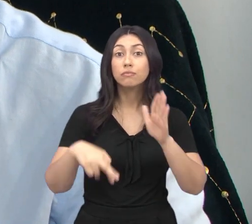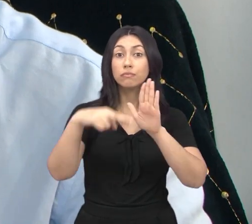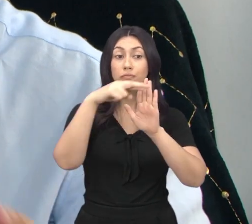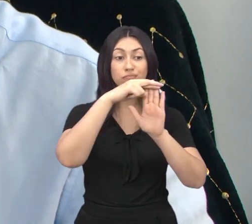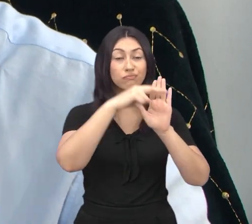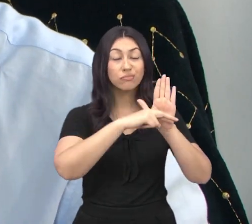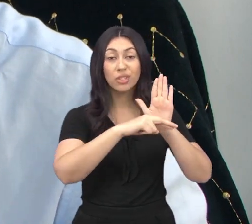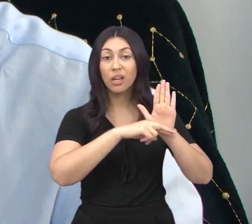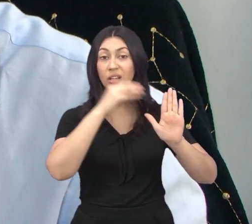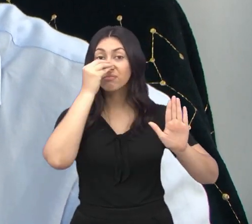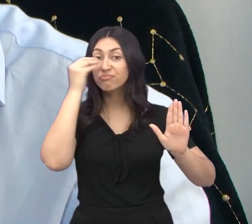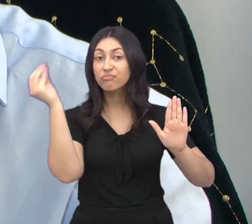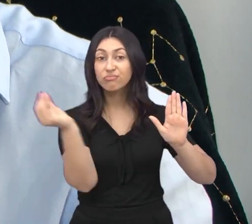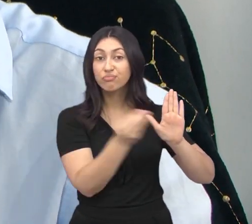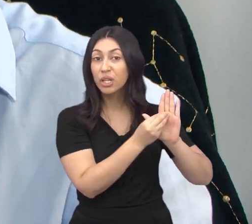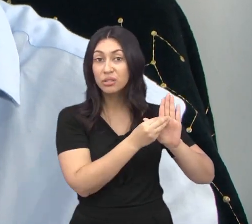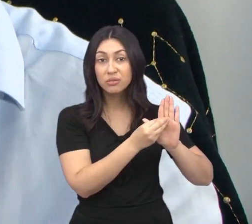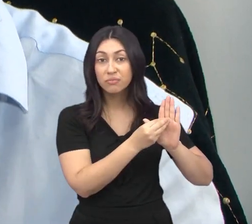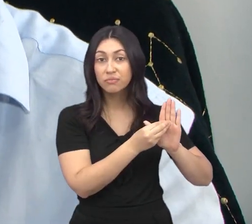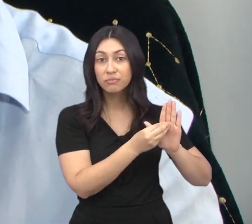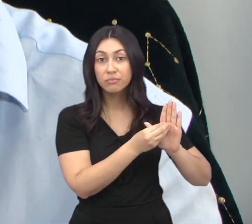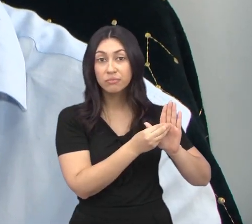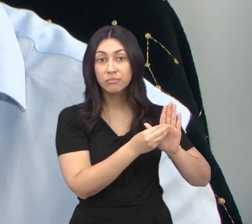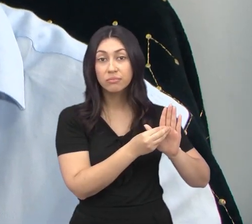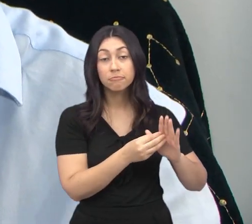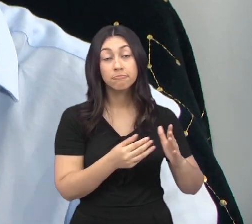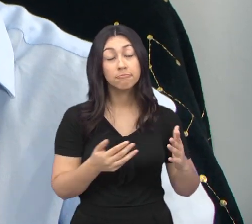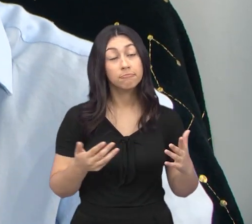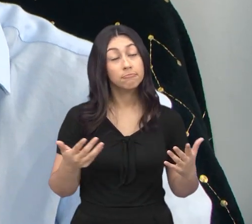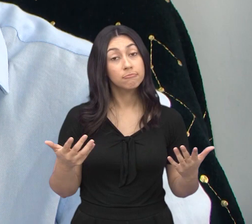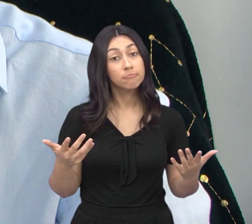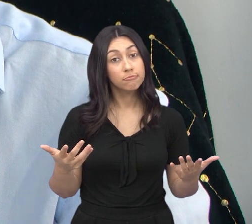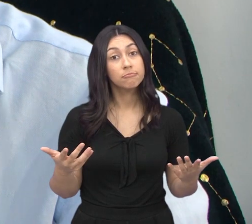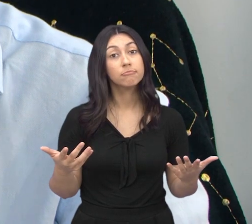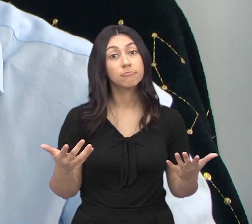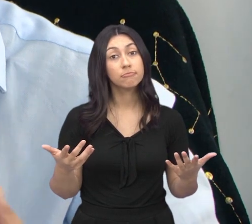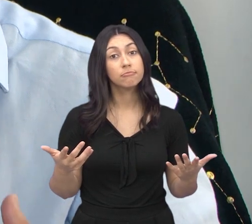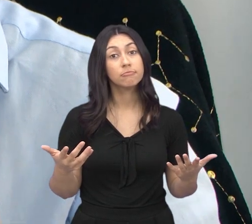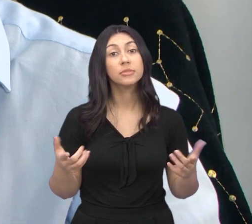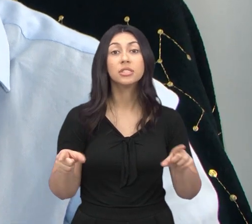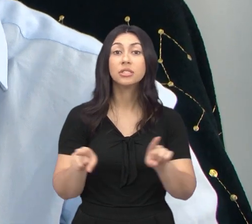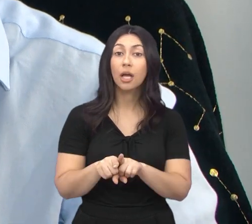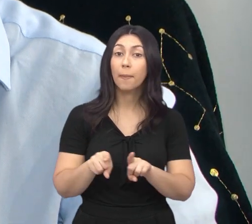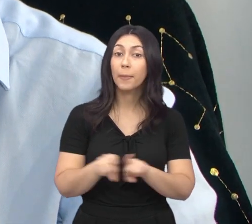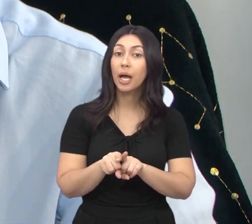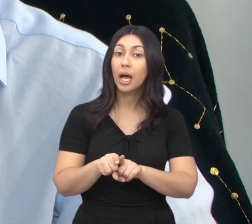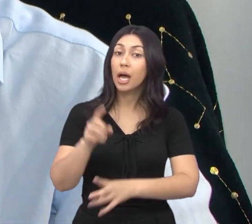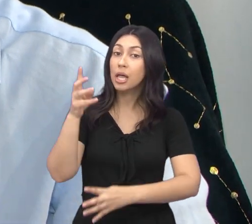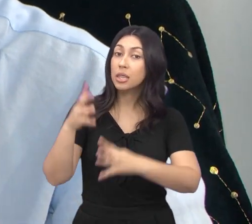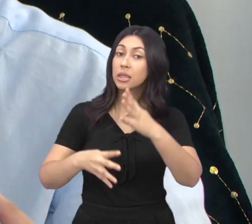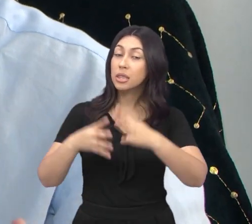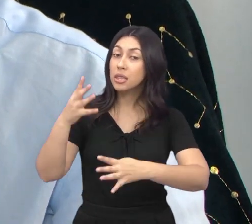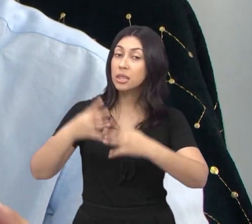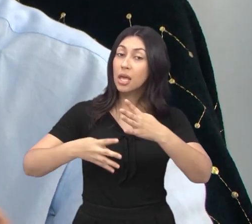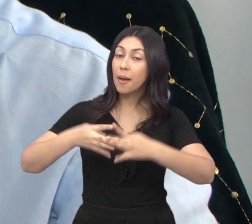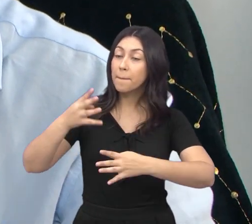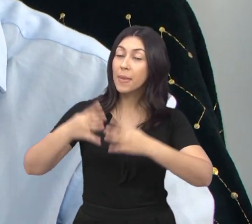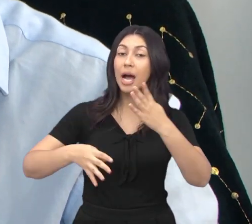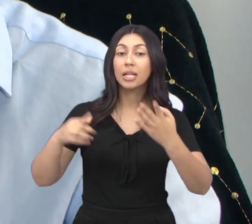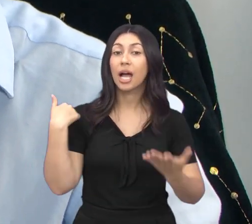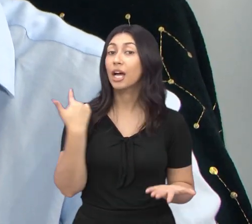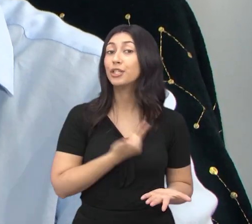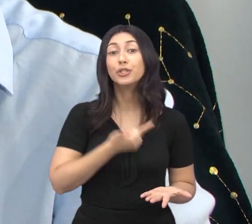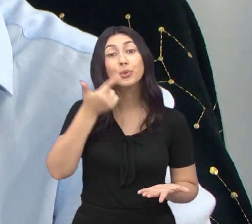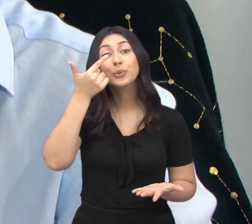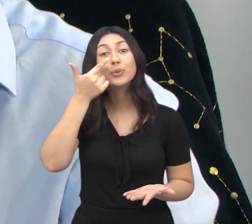que as regras passem a não valer mais para as pessoas, né? E tira um certo critério de um distanciamento que